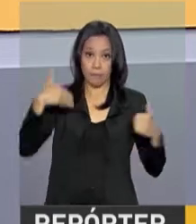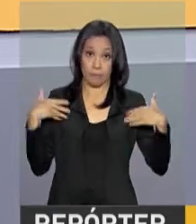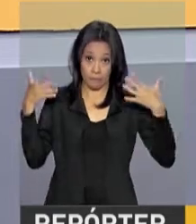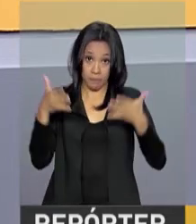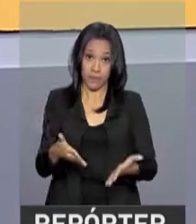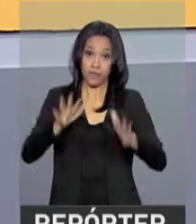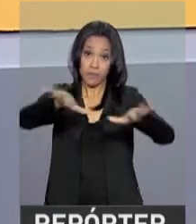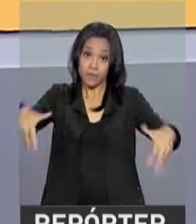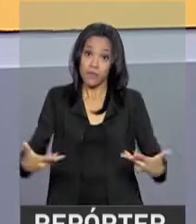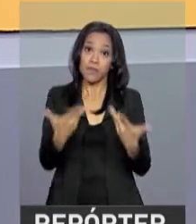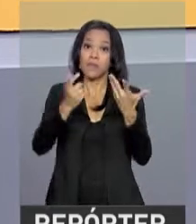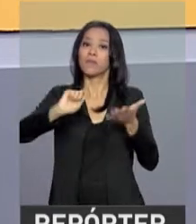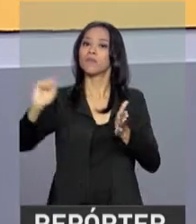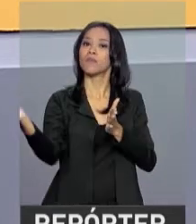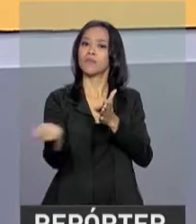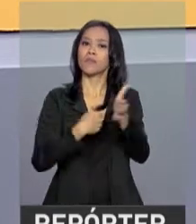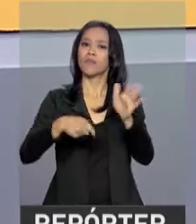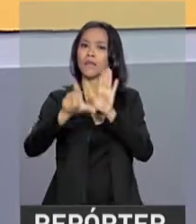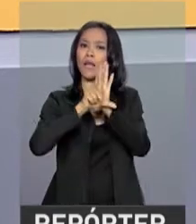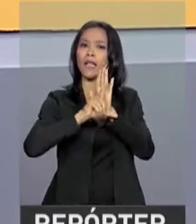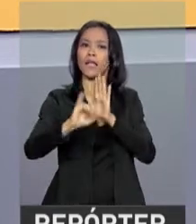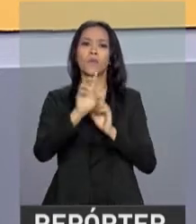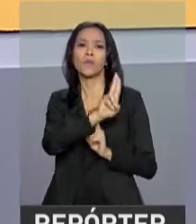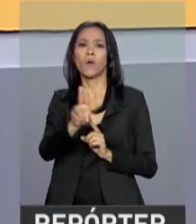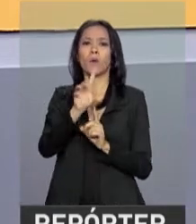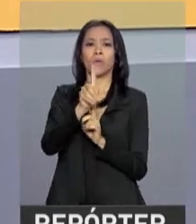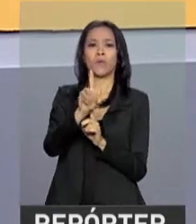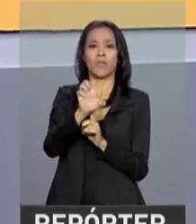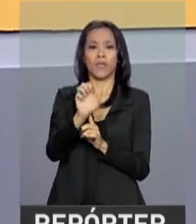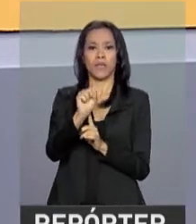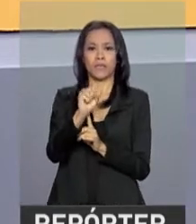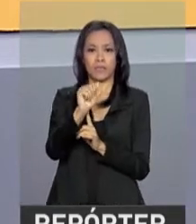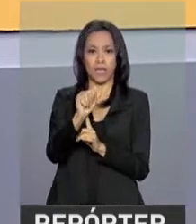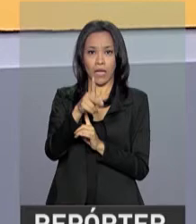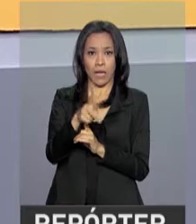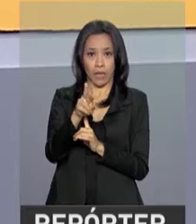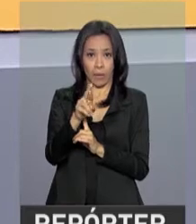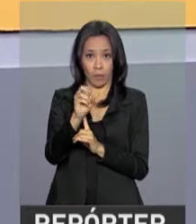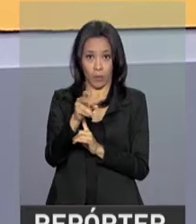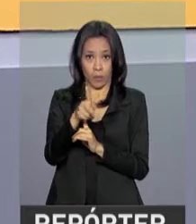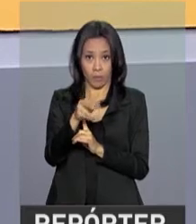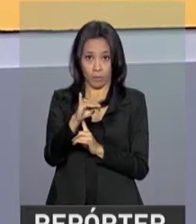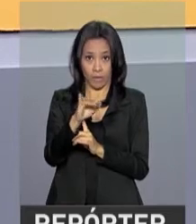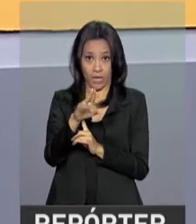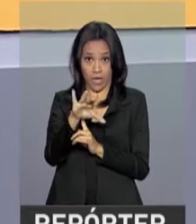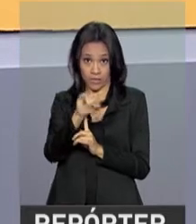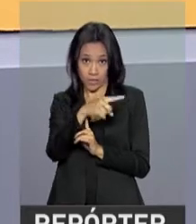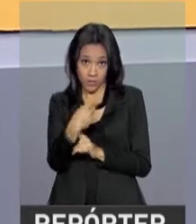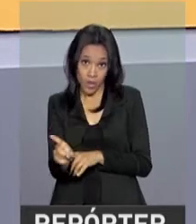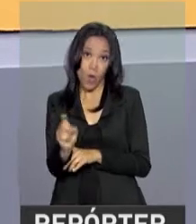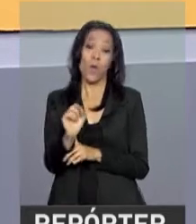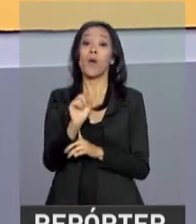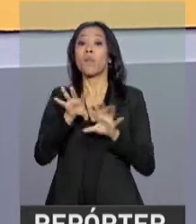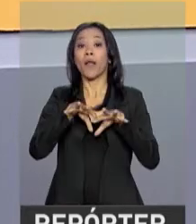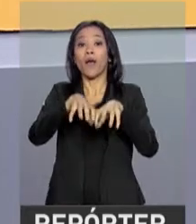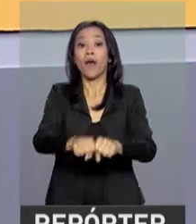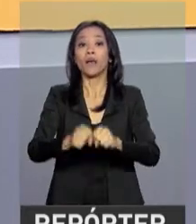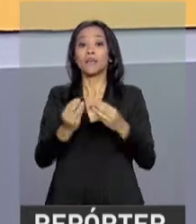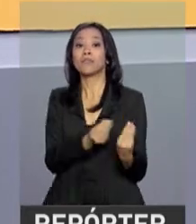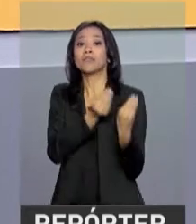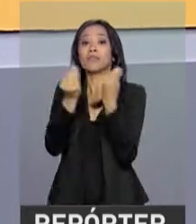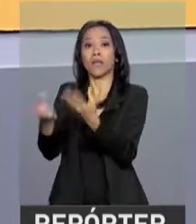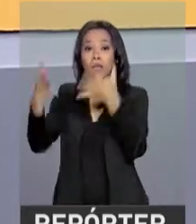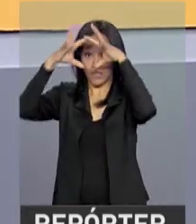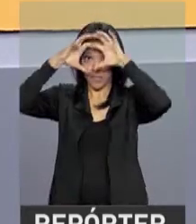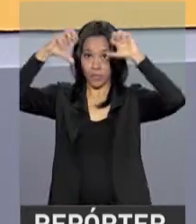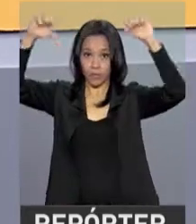da cerimônia de sanção da Lei da Desapropriação de Imóvel para fins de ocupação de unidades do Tribunal Regional Eleitoral do Rio